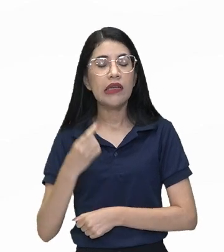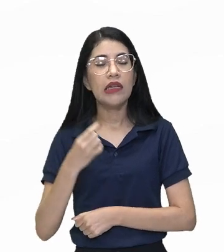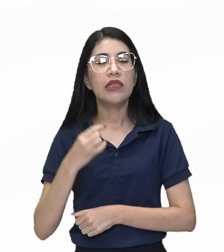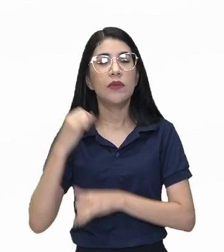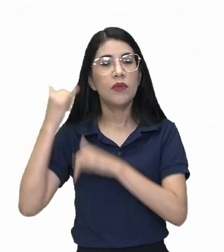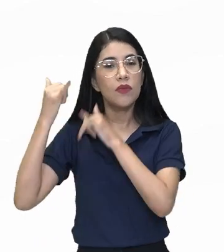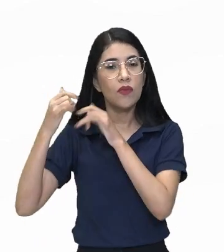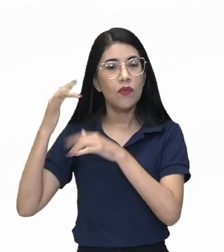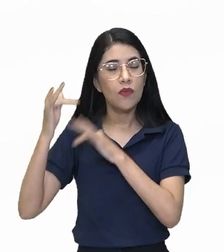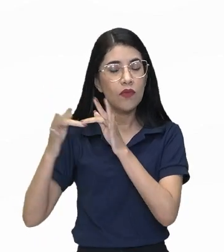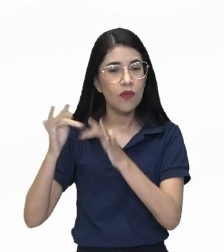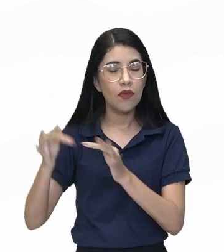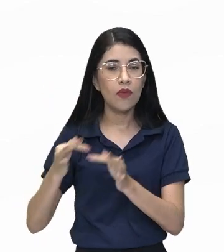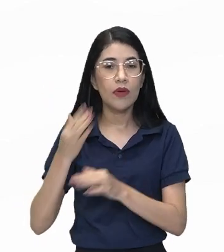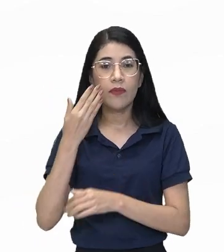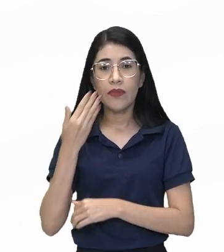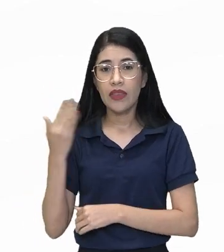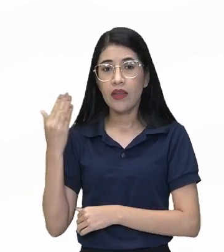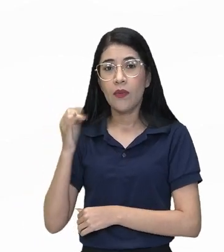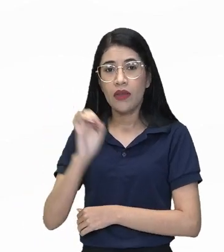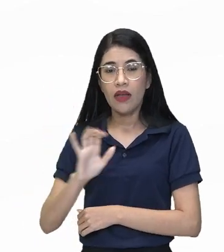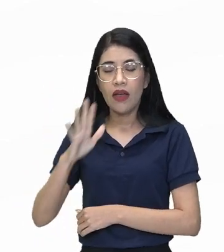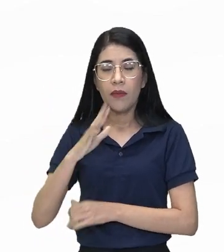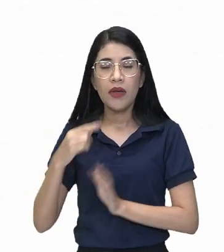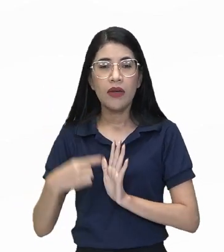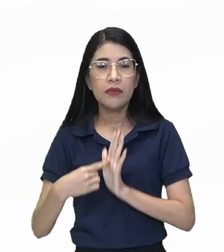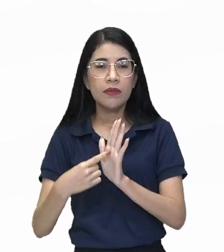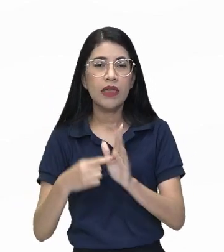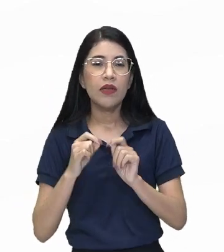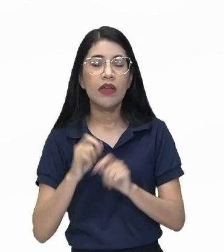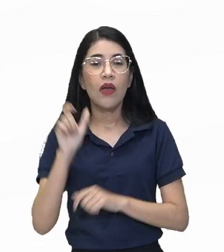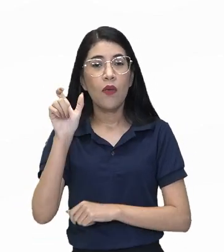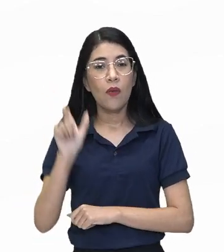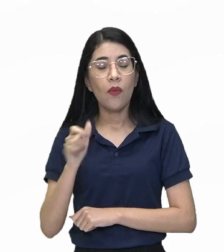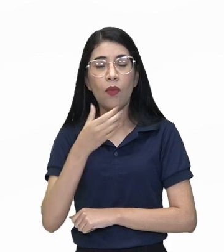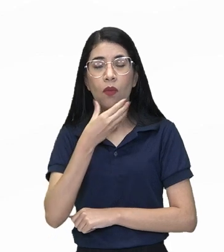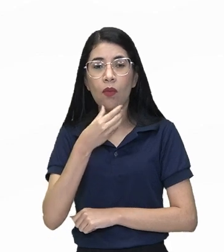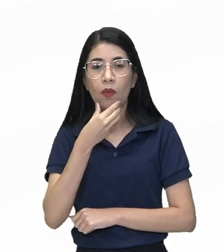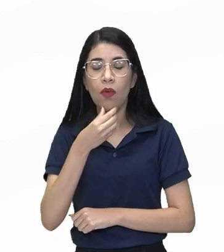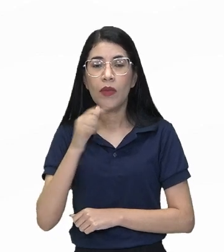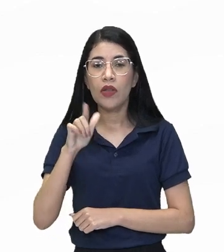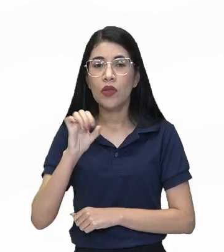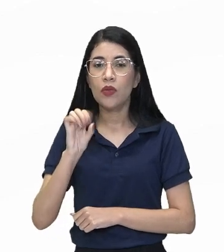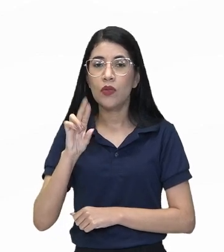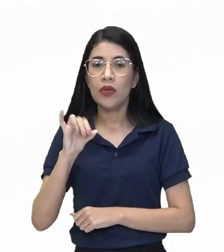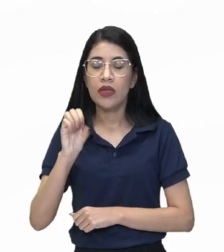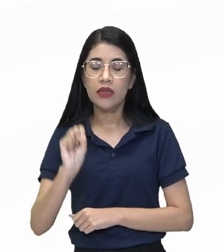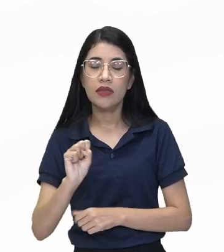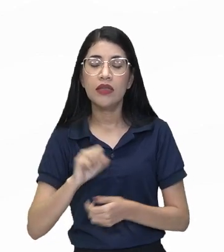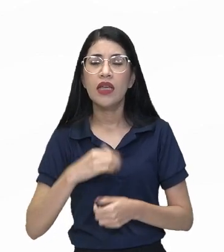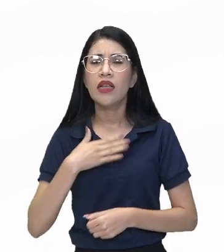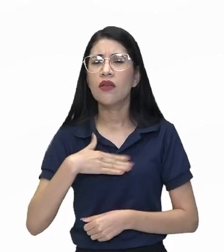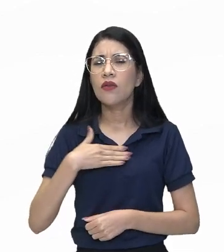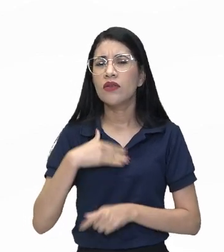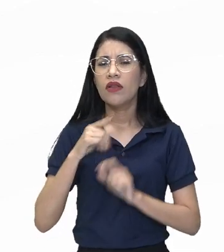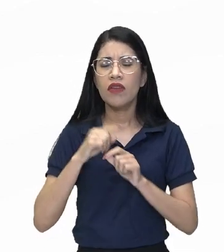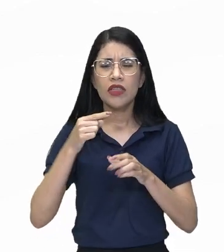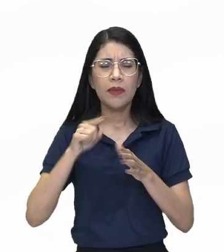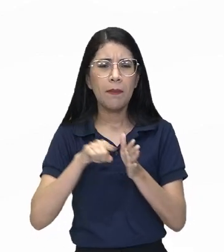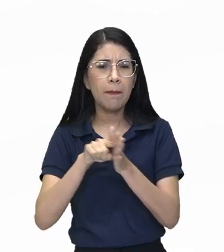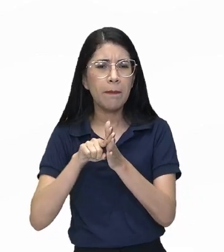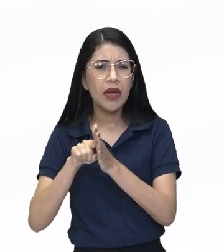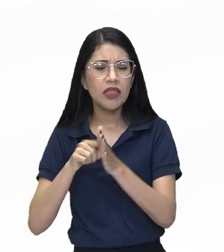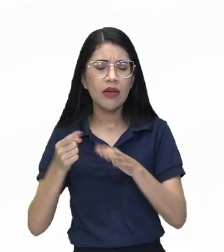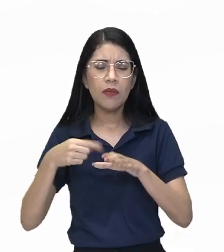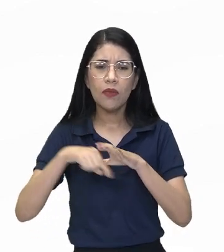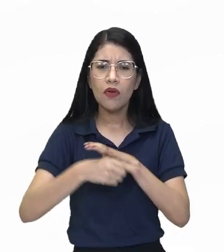imagem de Luiz da Câmara Cascudo, que foi um grande folclorista brasileiro, né? E ele gostava de mergulhar na